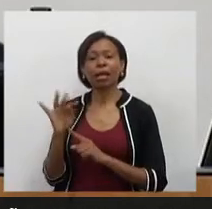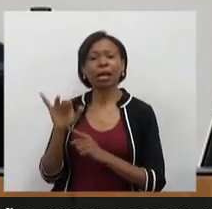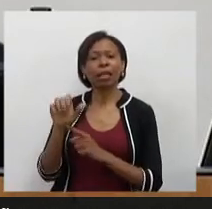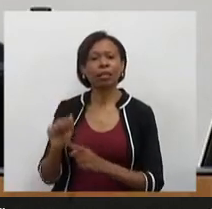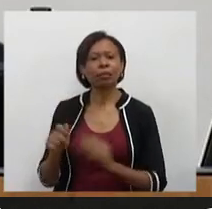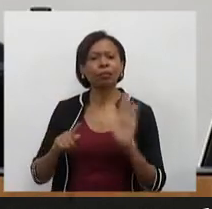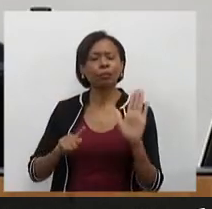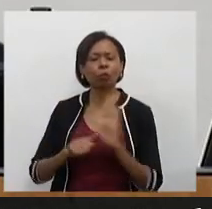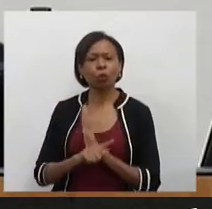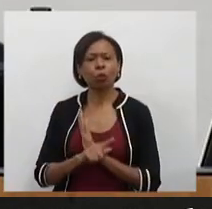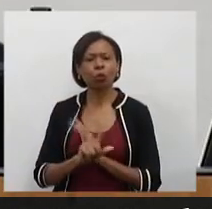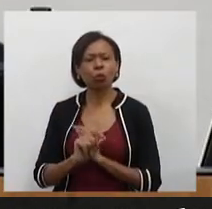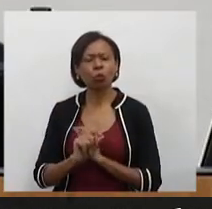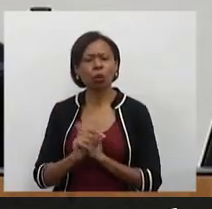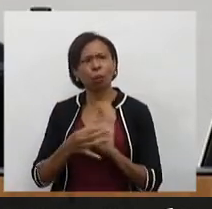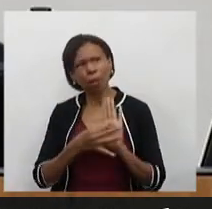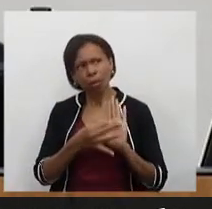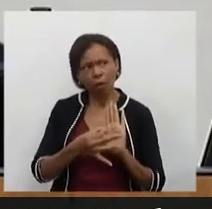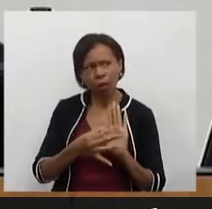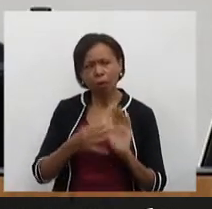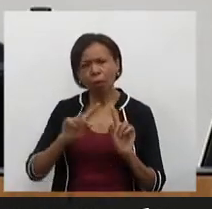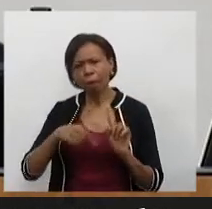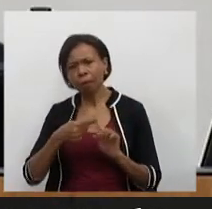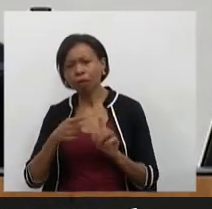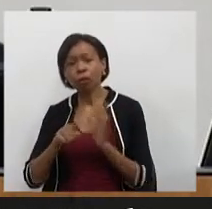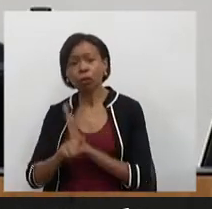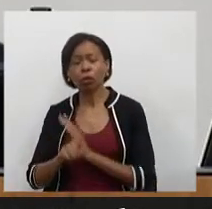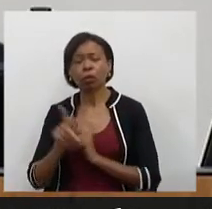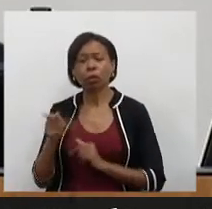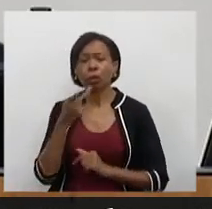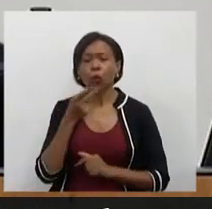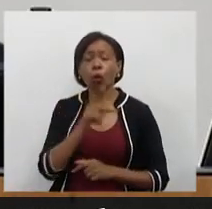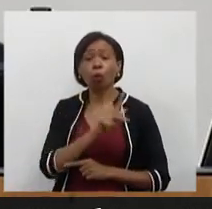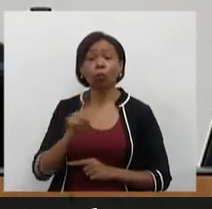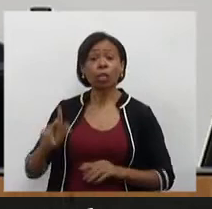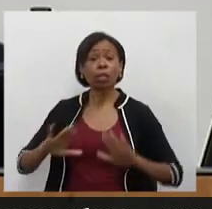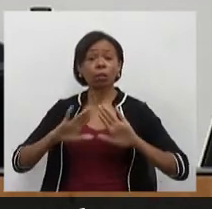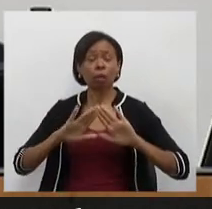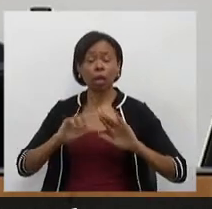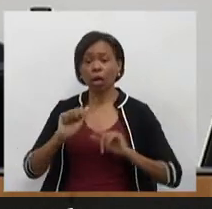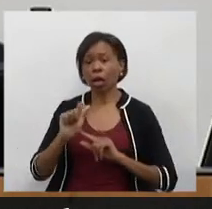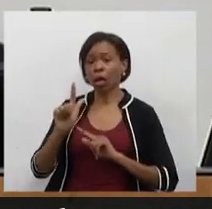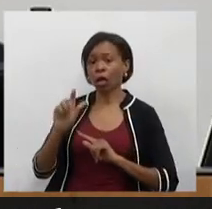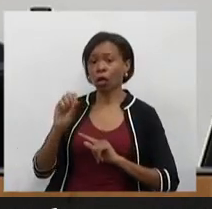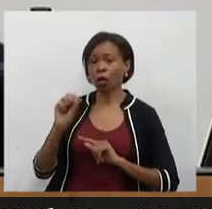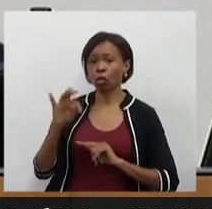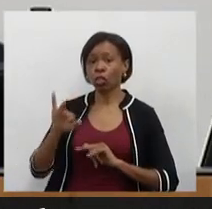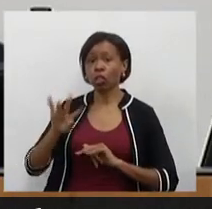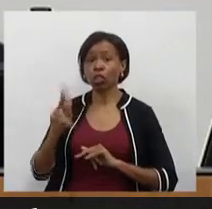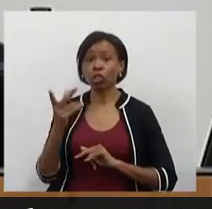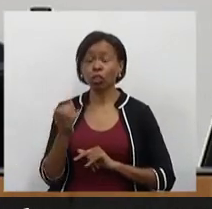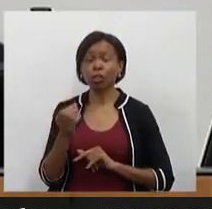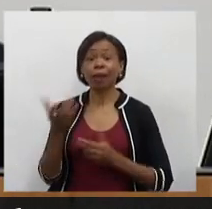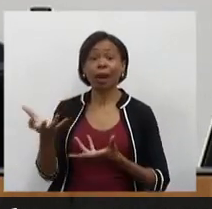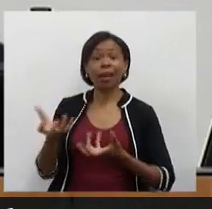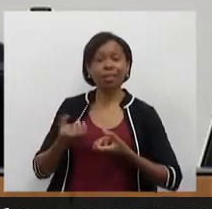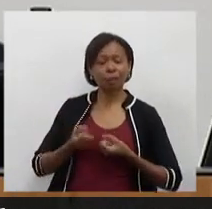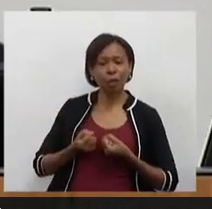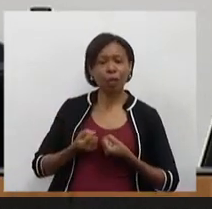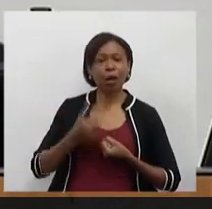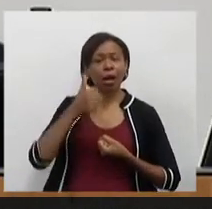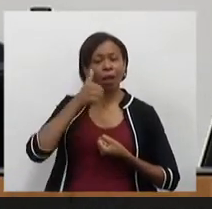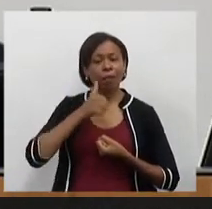uma pergunta, uma colocação e uma pergunta. Ela disse que o presidente da Assembleia, Agostinho, recebeu a reitora da UFMG, Sandra